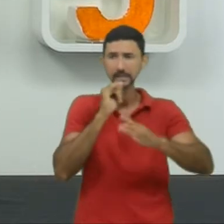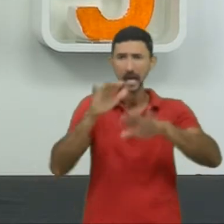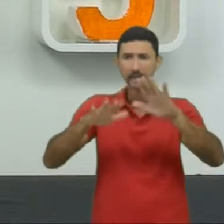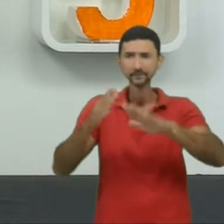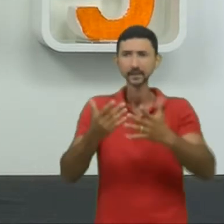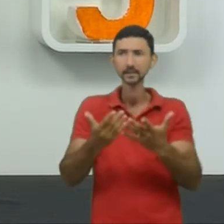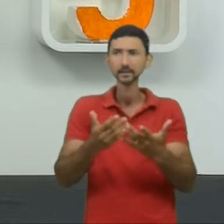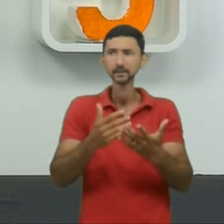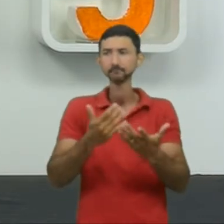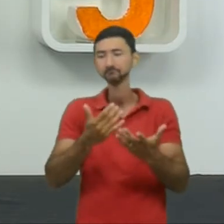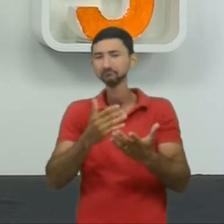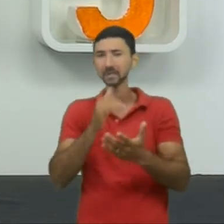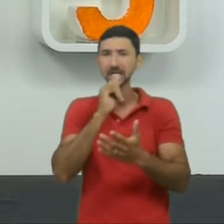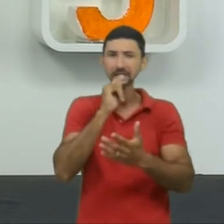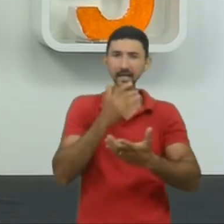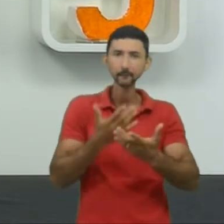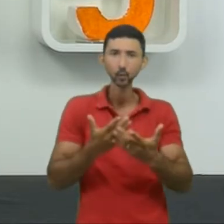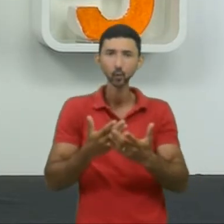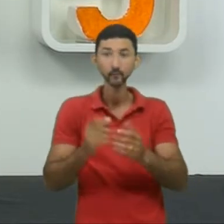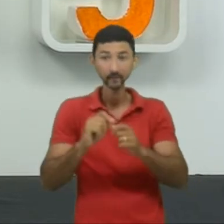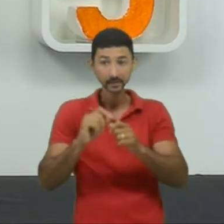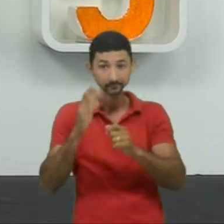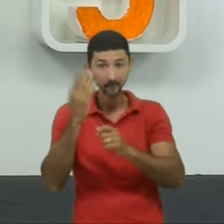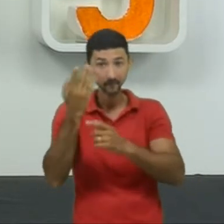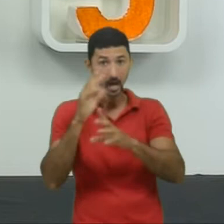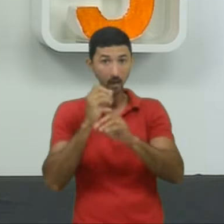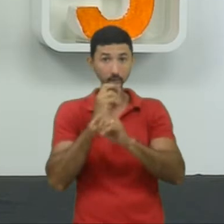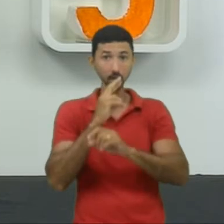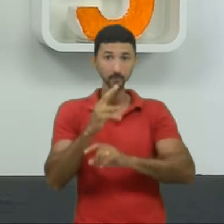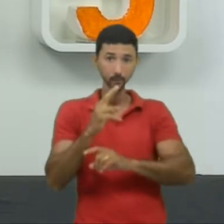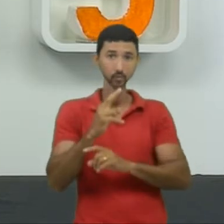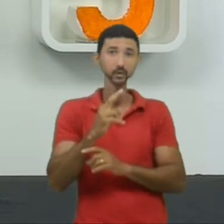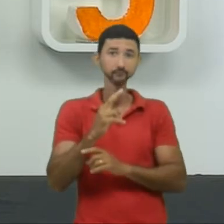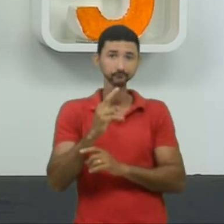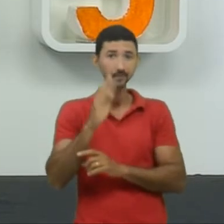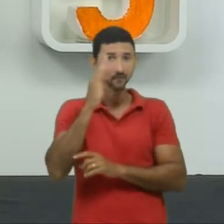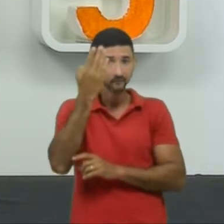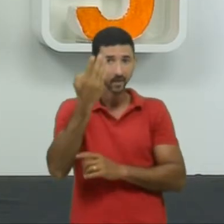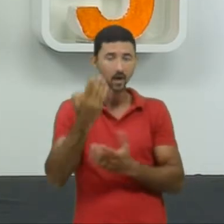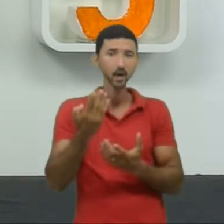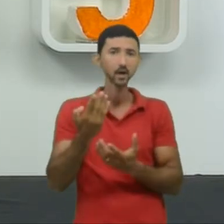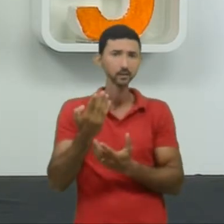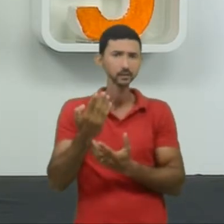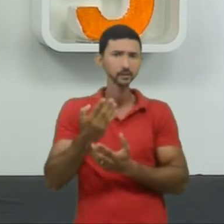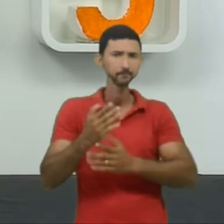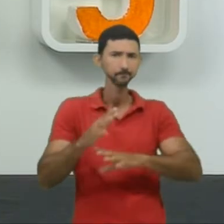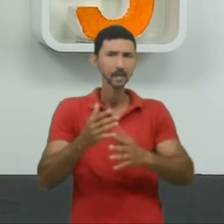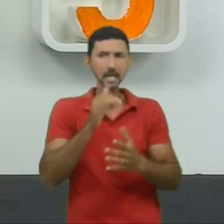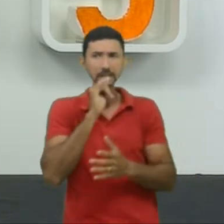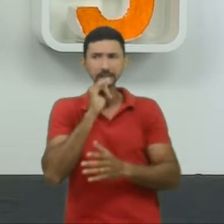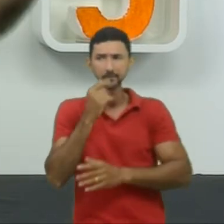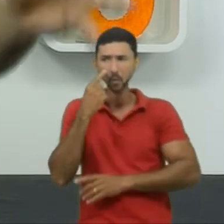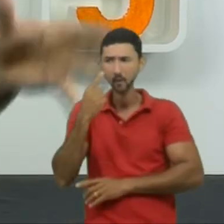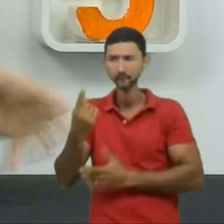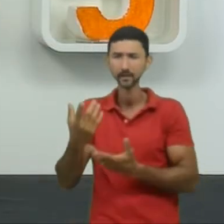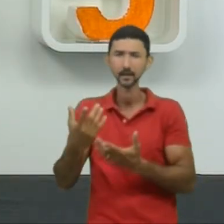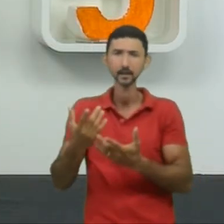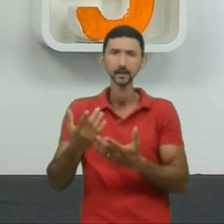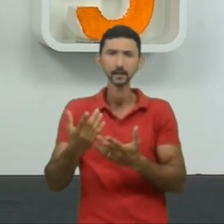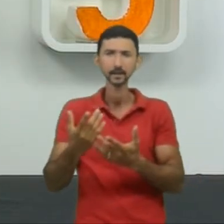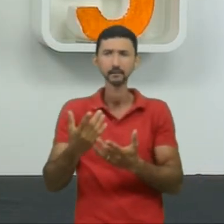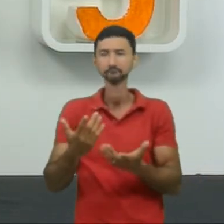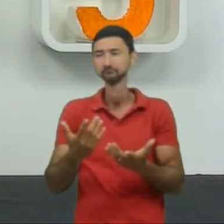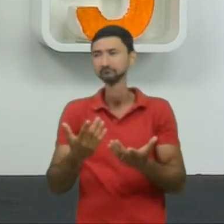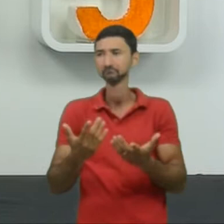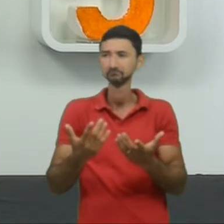repente, ter falsas conclusões, certo? Você, de repente, pode observar, não